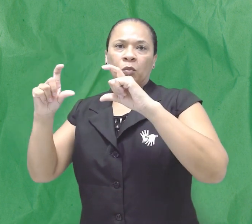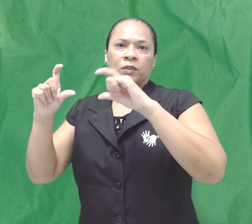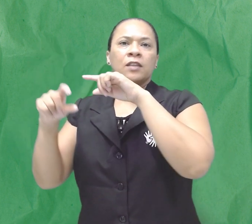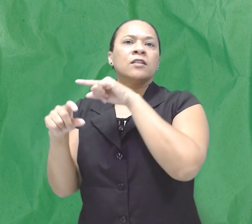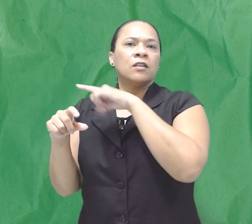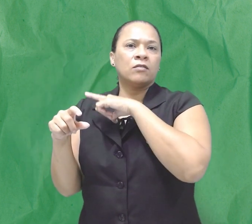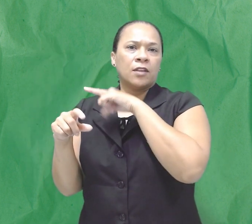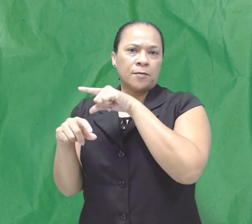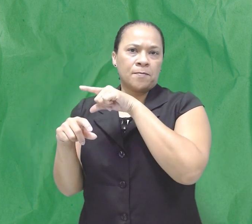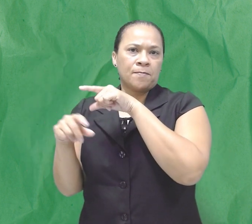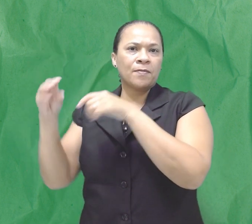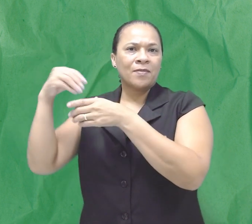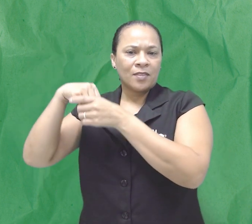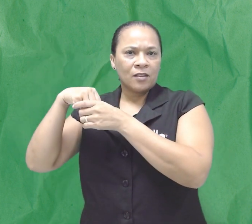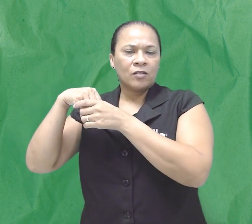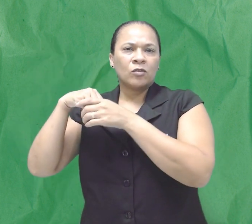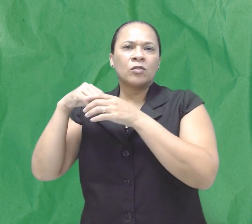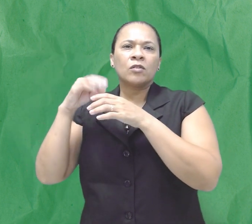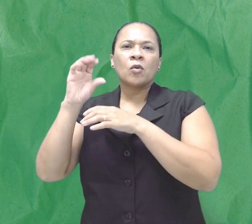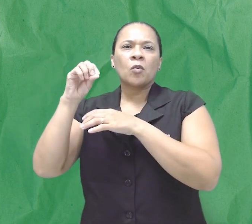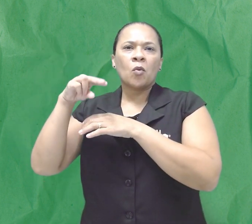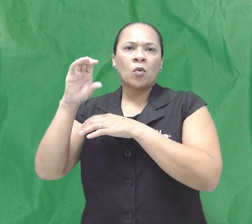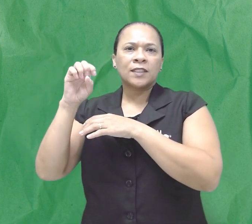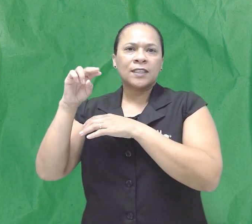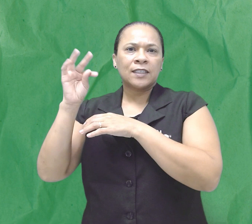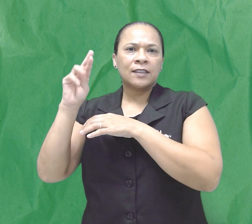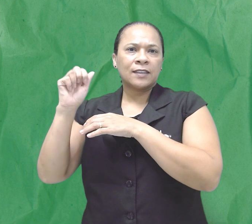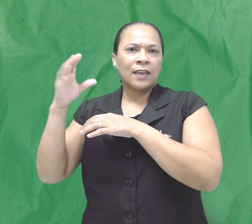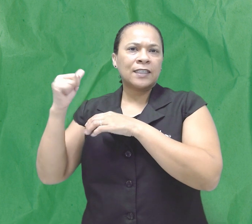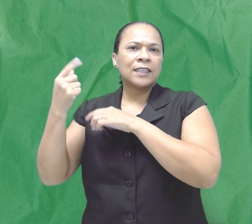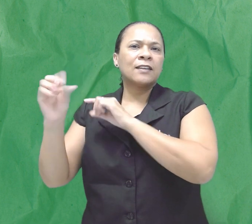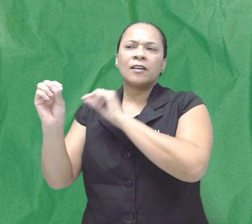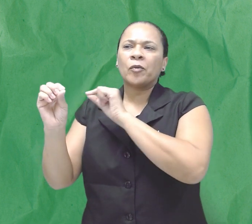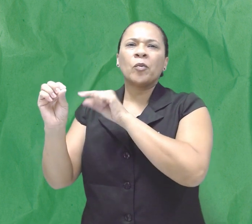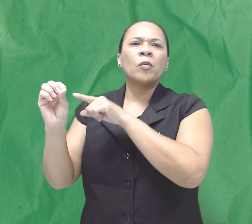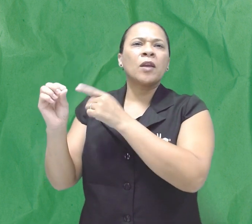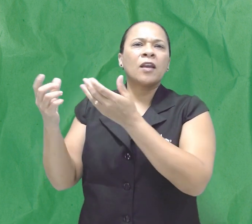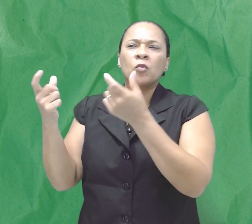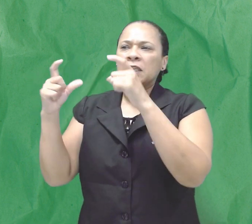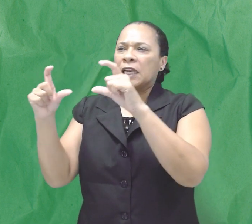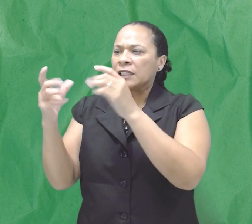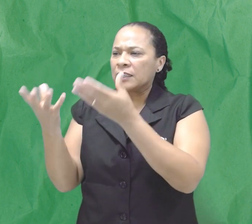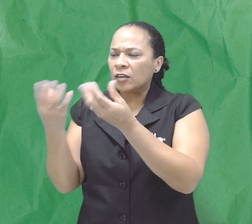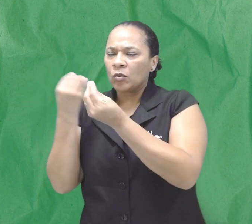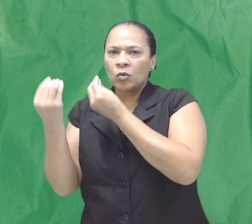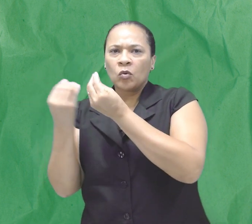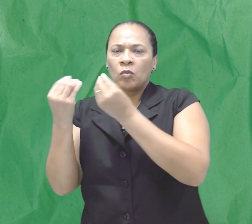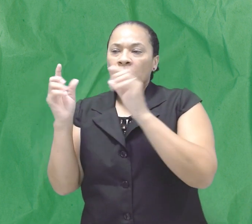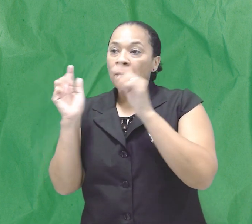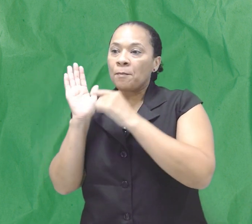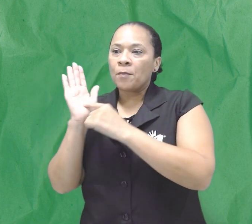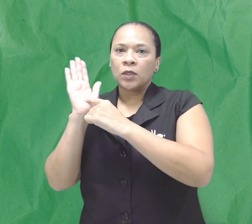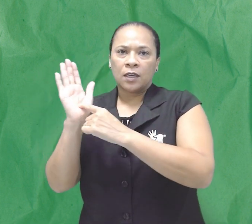ser expressa a partir daquela solução. O que essa concentração informa? Ela expressa a